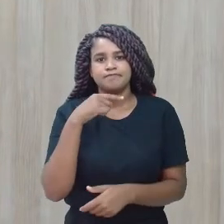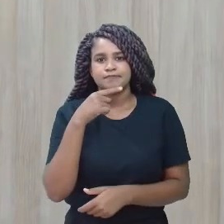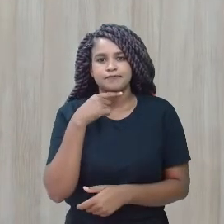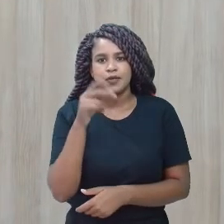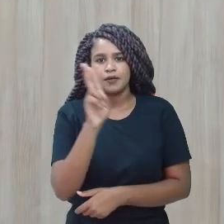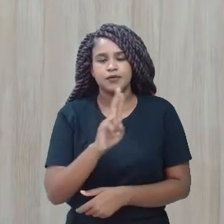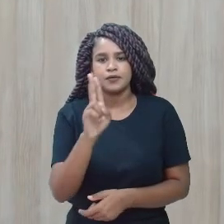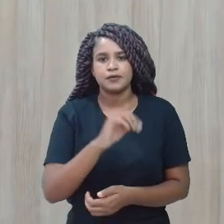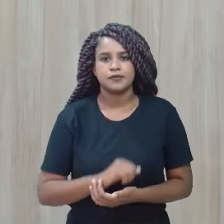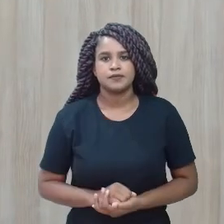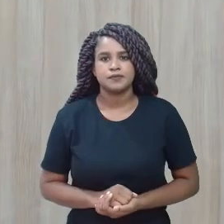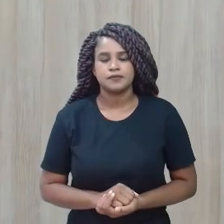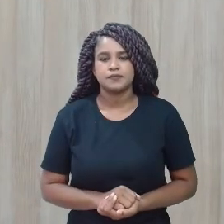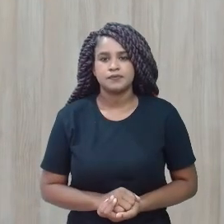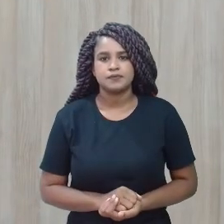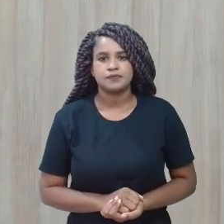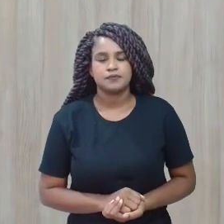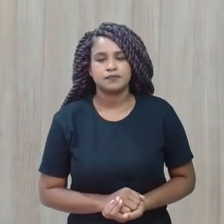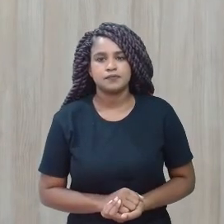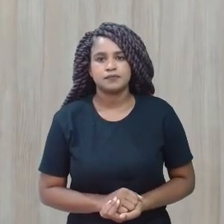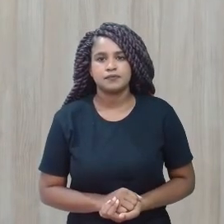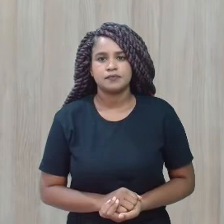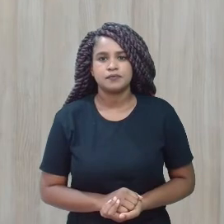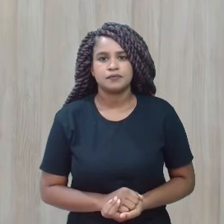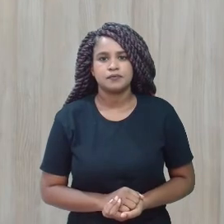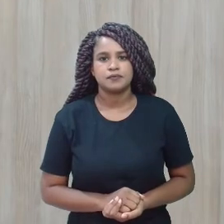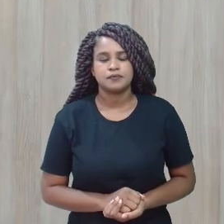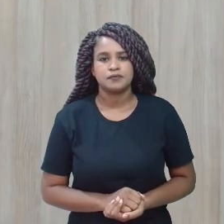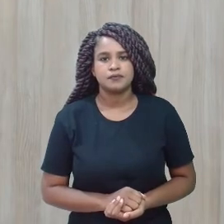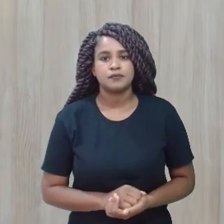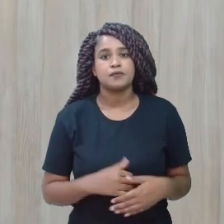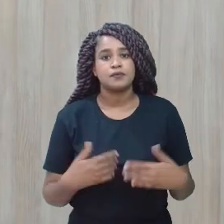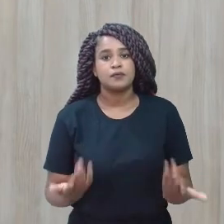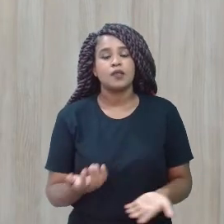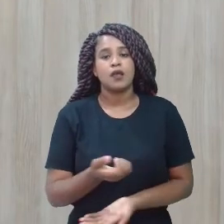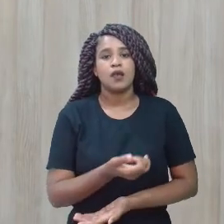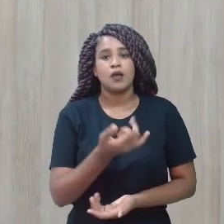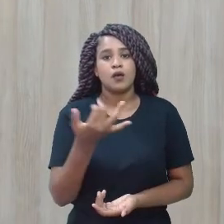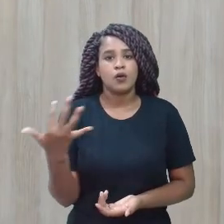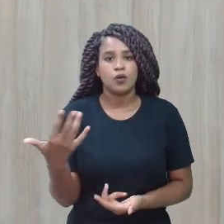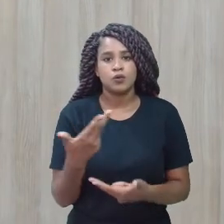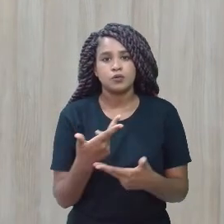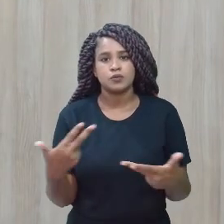consumir. E aí, das questões aí, né,